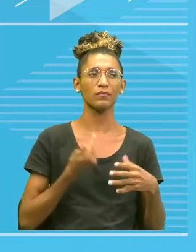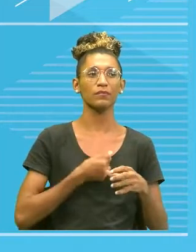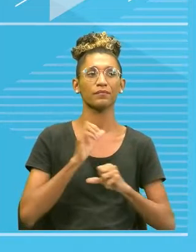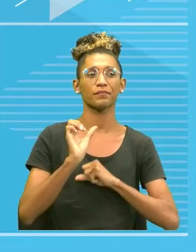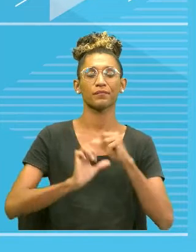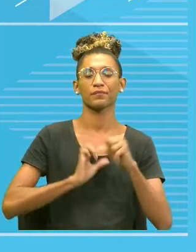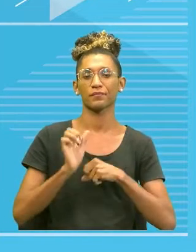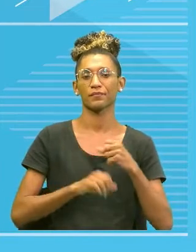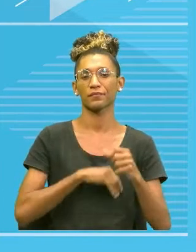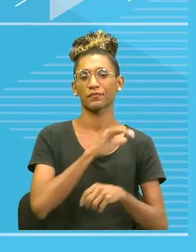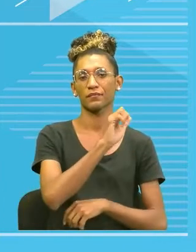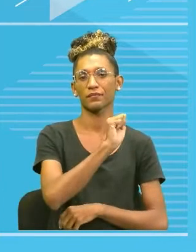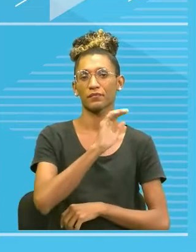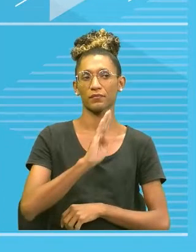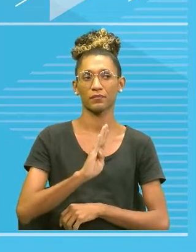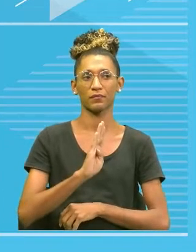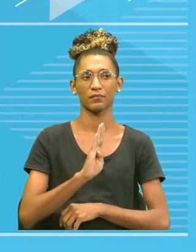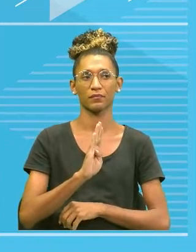transformação AB,